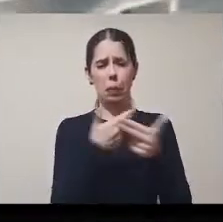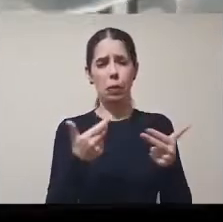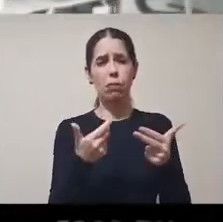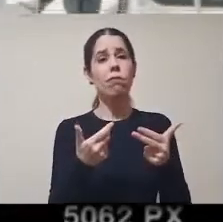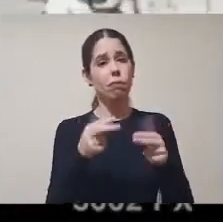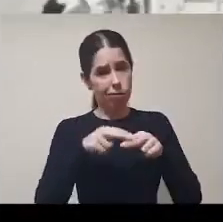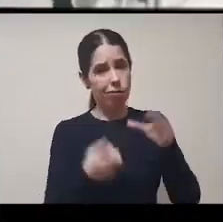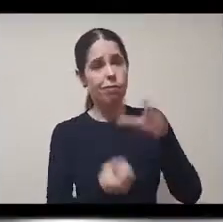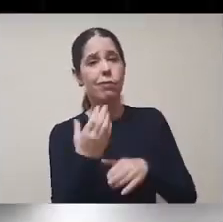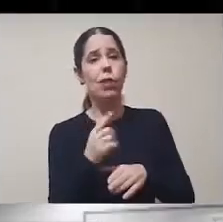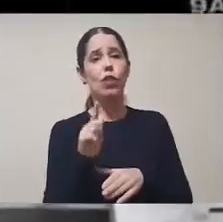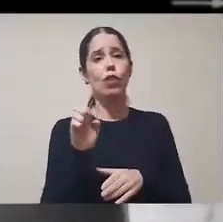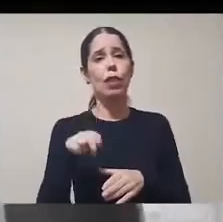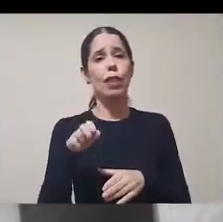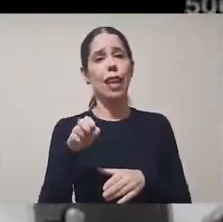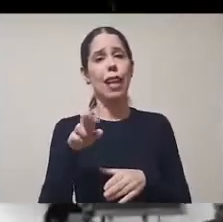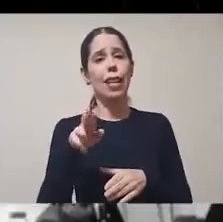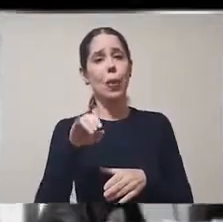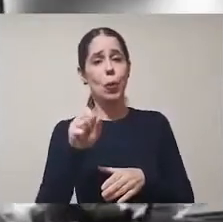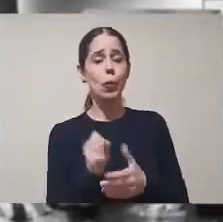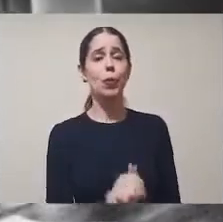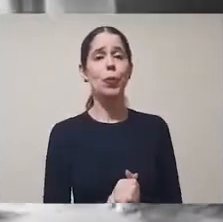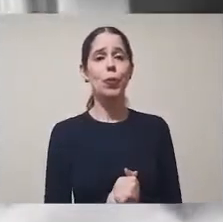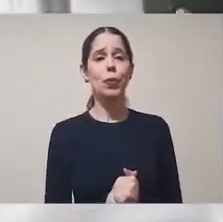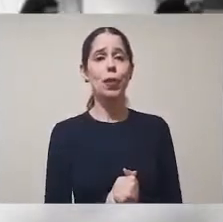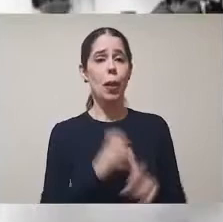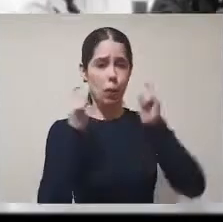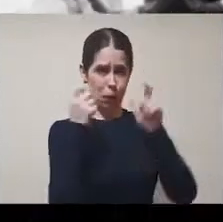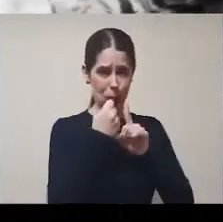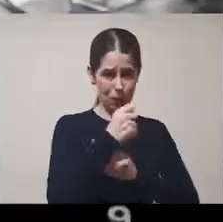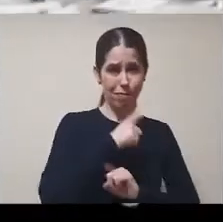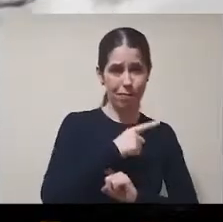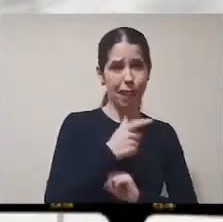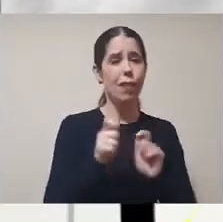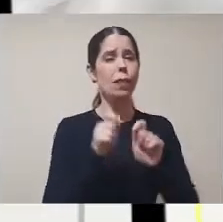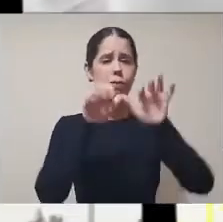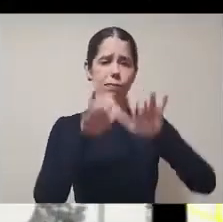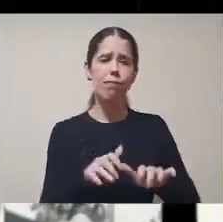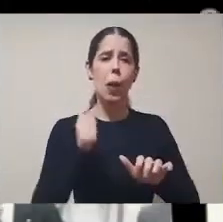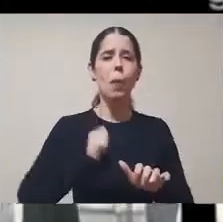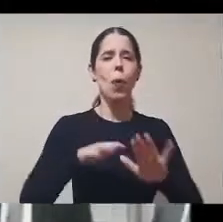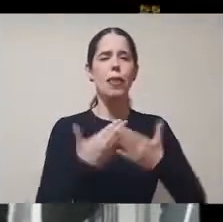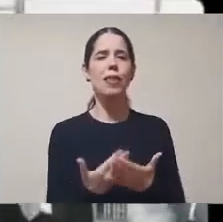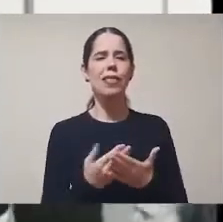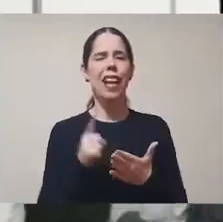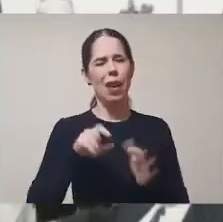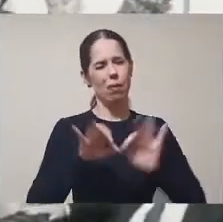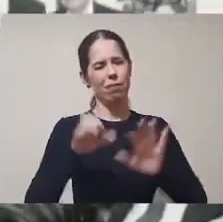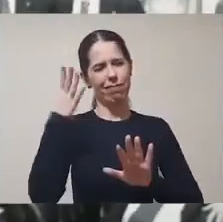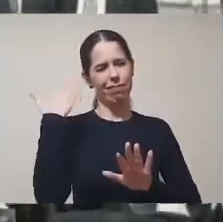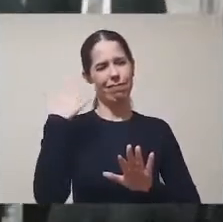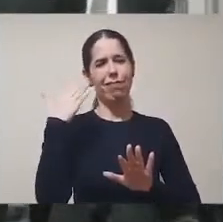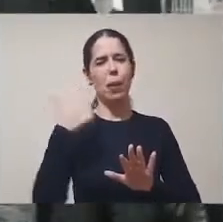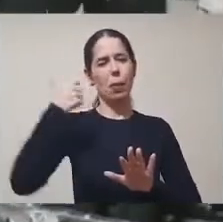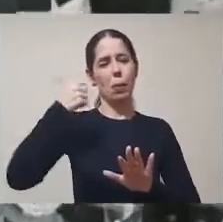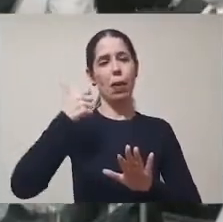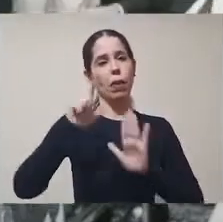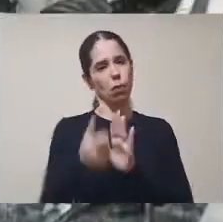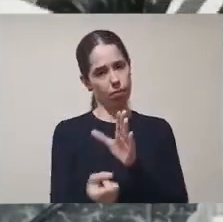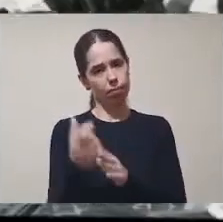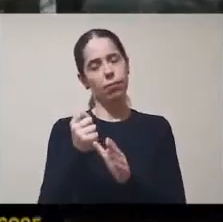dos medicamentos, que deu origem aos genéricos. Sua preocupação social o fez relatar o Bolsa